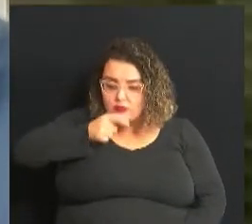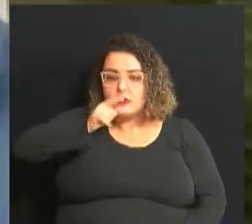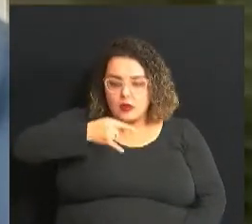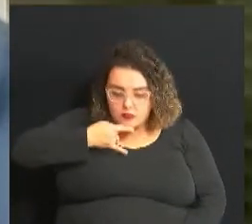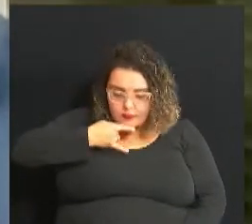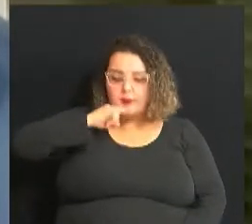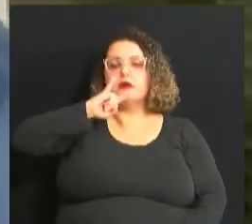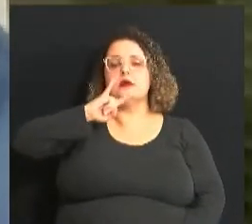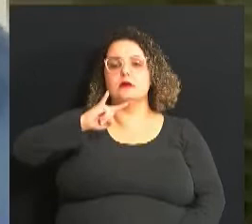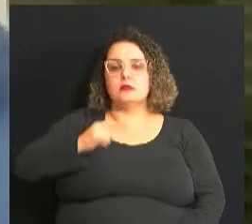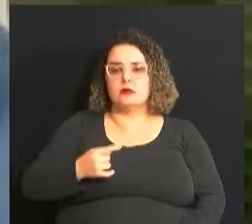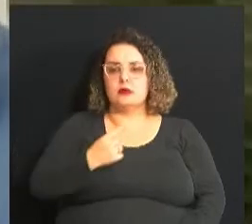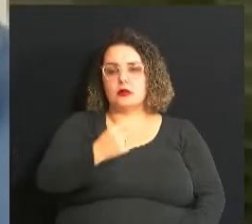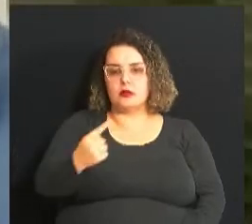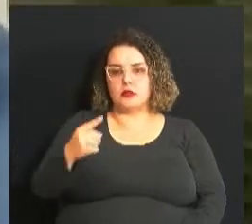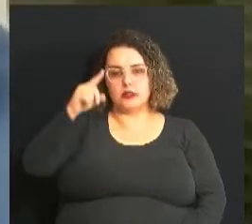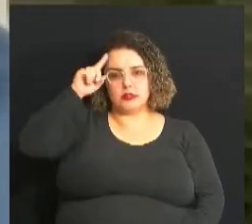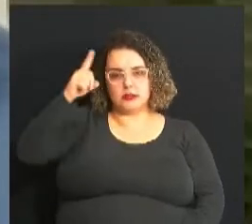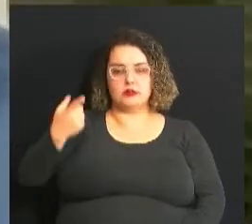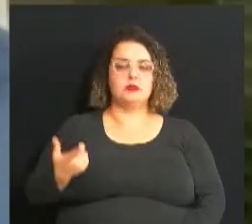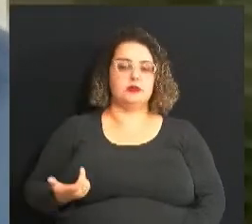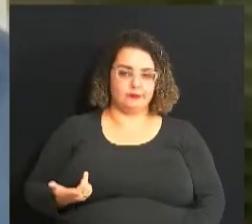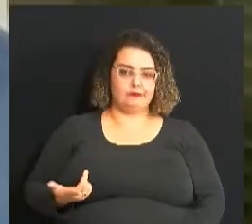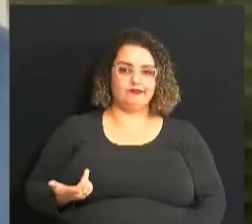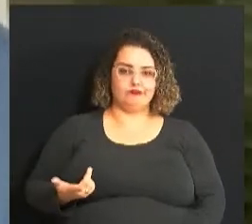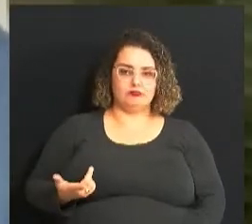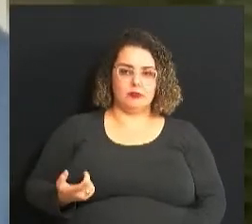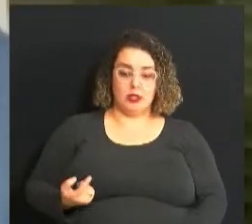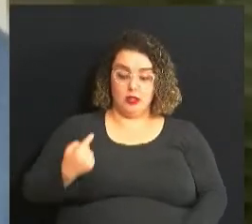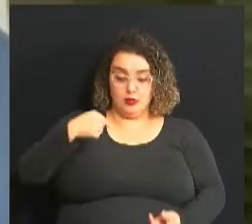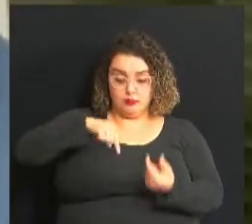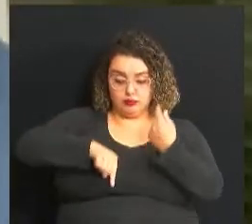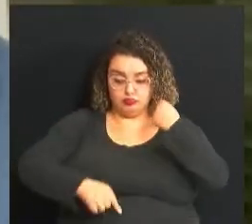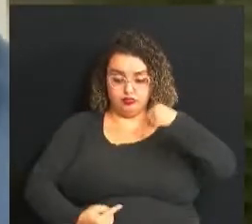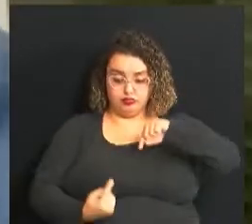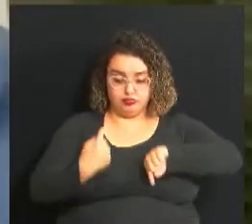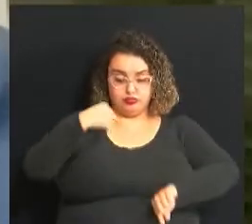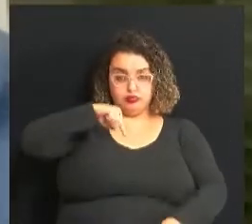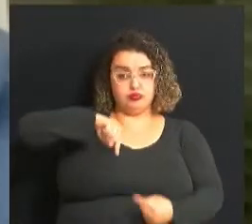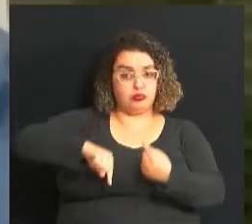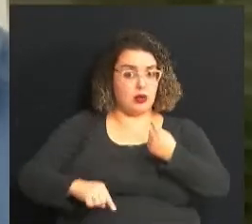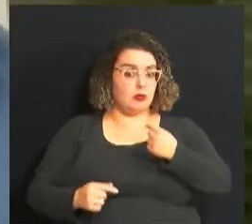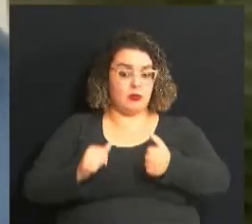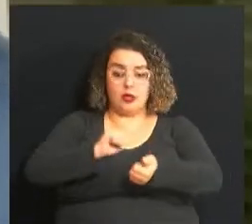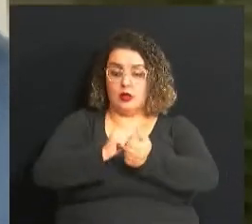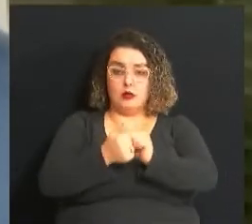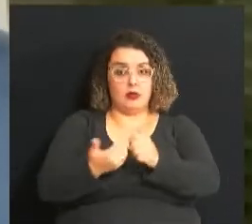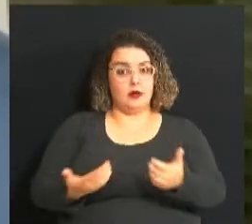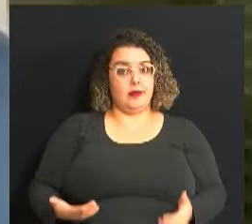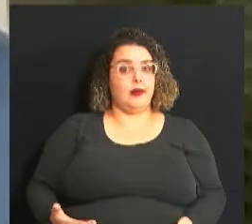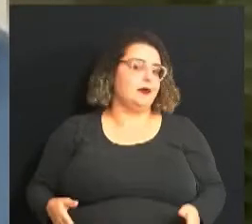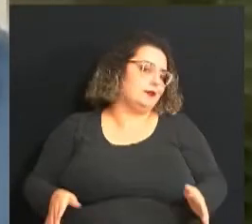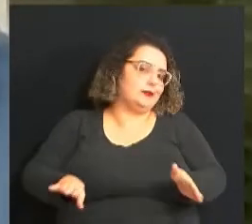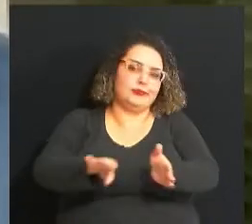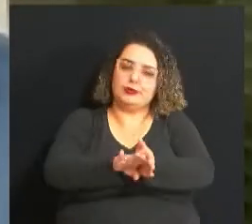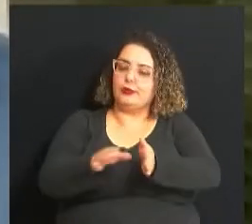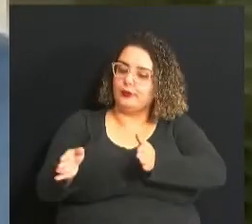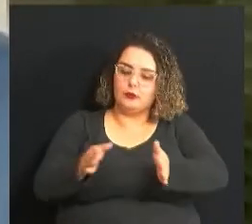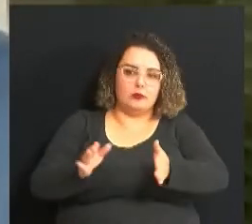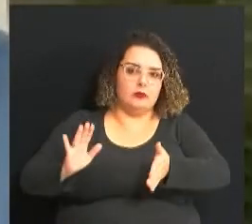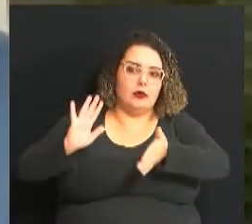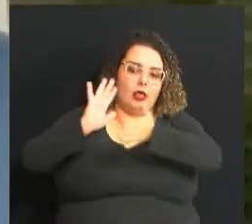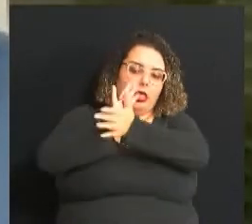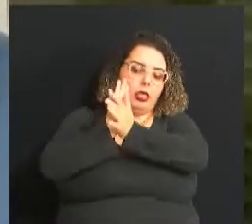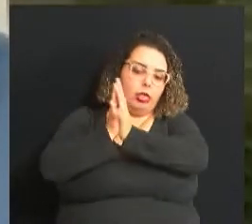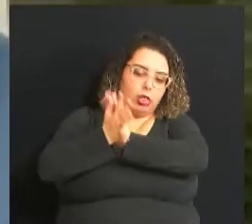que o fígado trabalhe para metabolizar esse excesso de álcool que você ingere. Chega uma hora que você destrói toda a